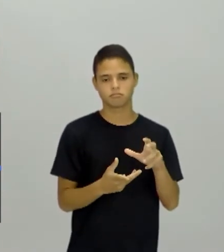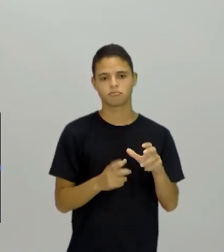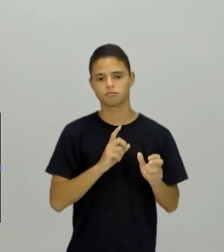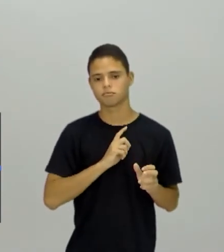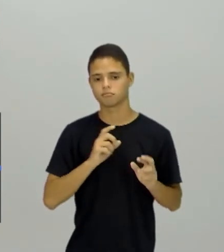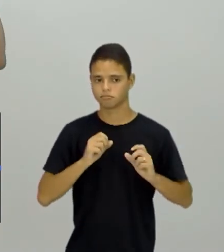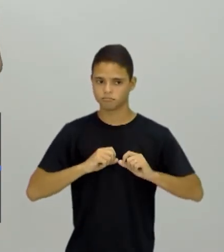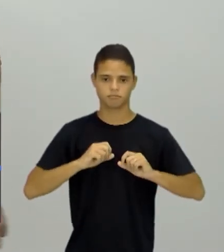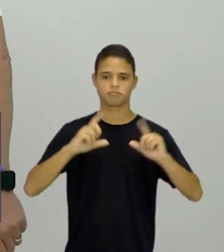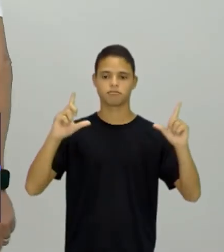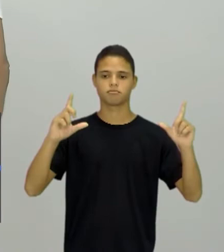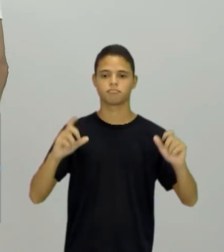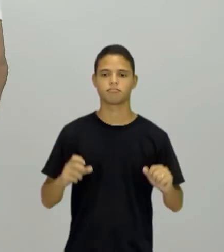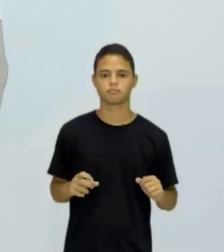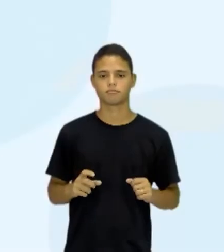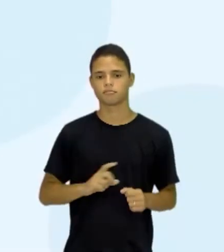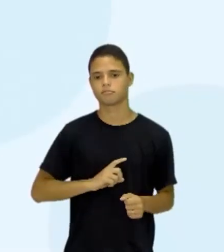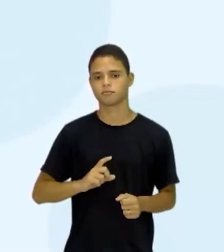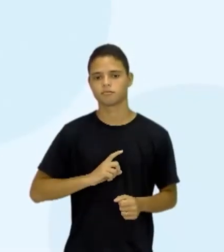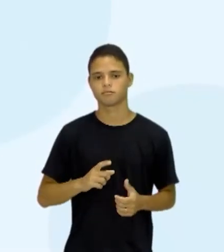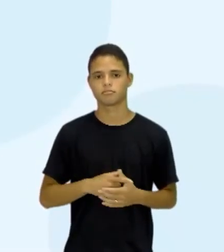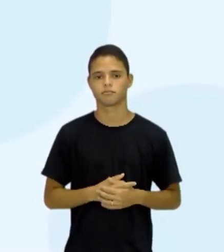chamar a atenção, aí está em escala.